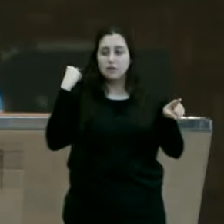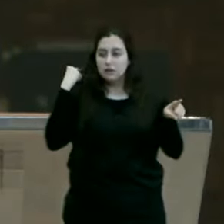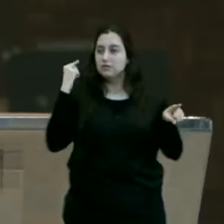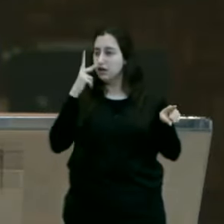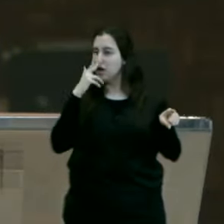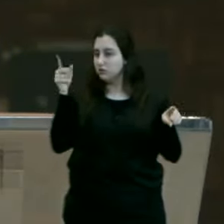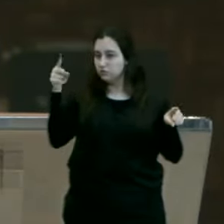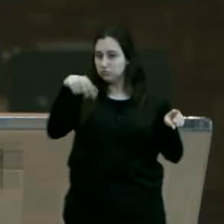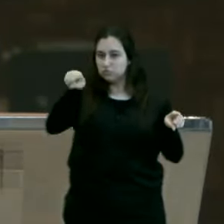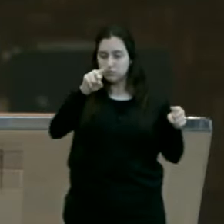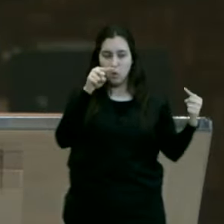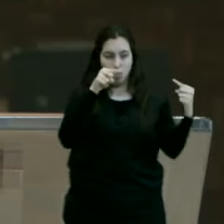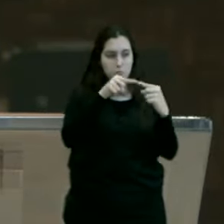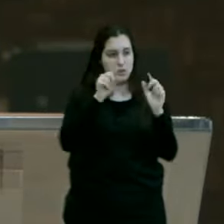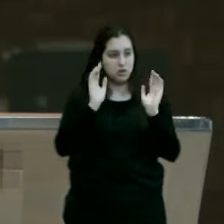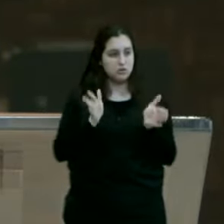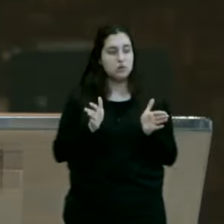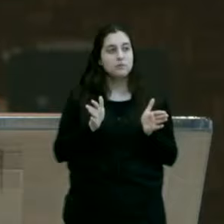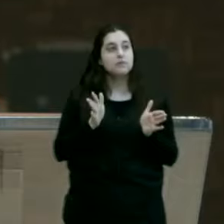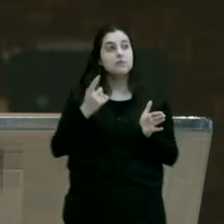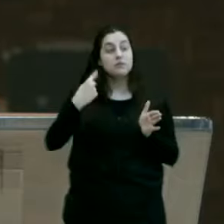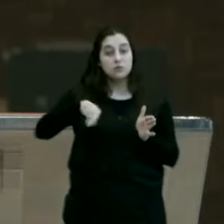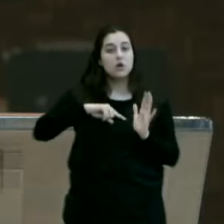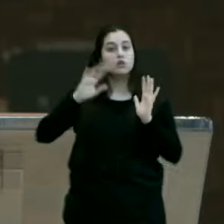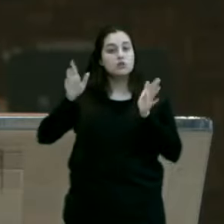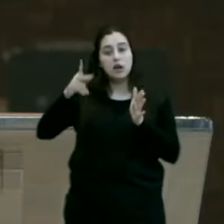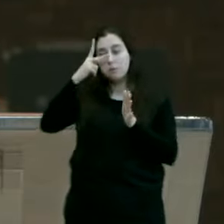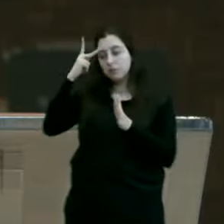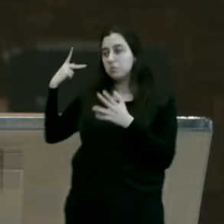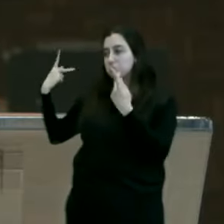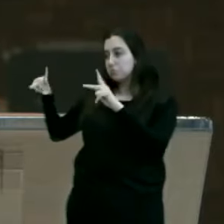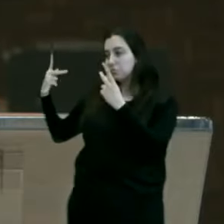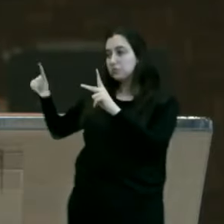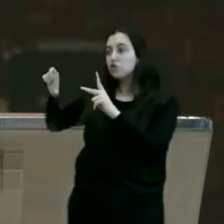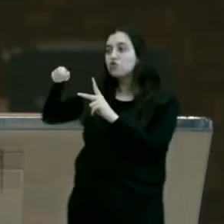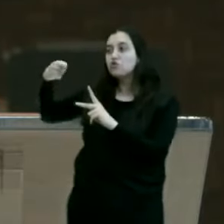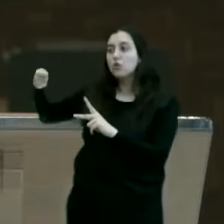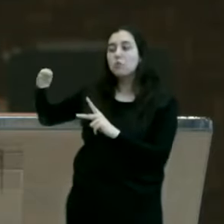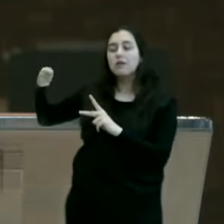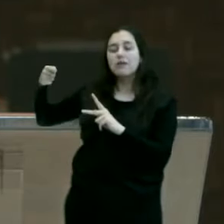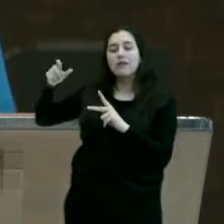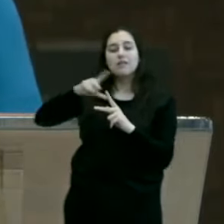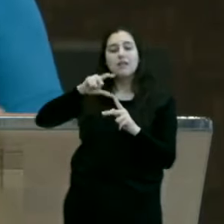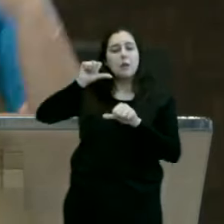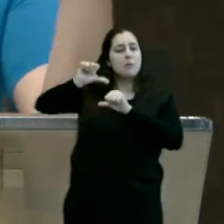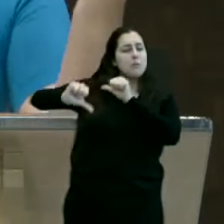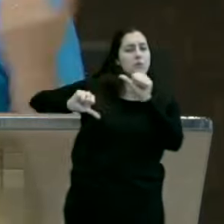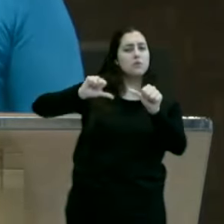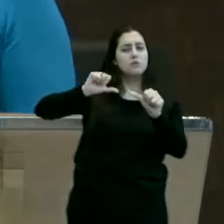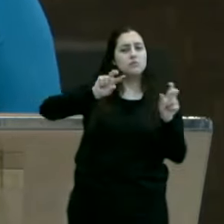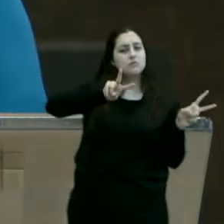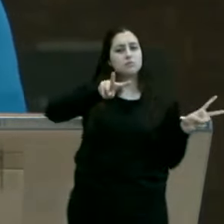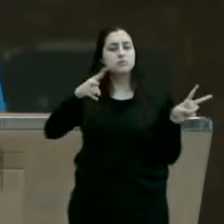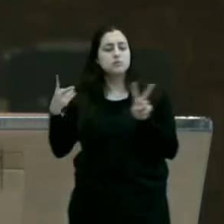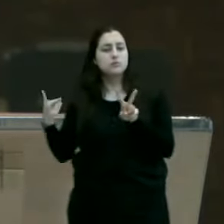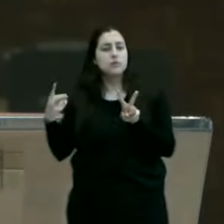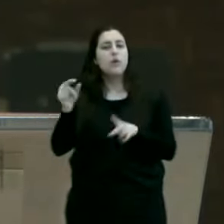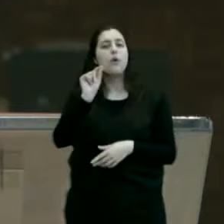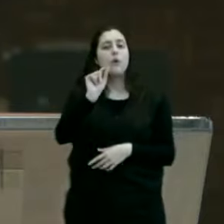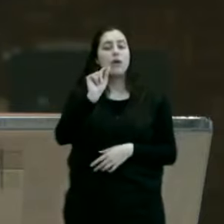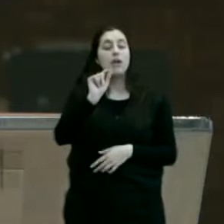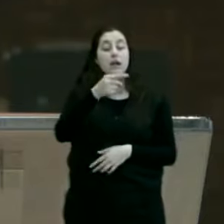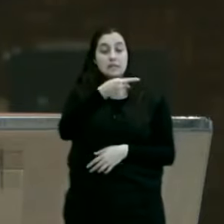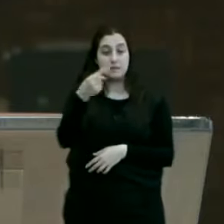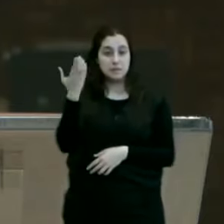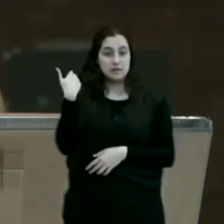comigo. Nós ouvimos muitas palavras falando de desconfiguração, né? Semana passada com o pastor